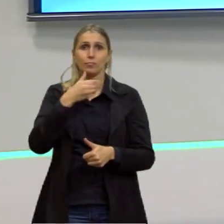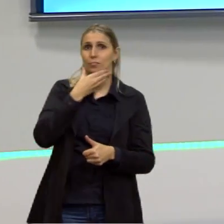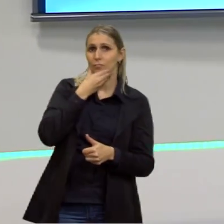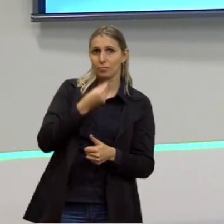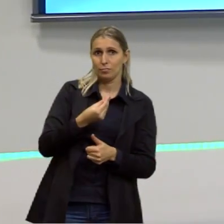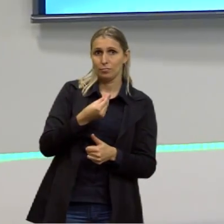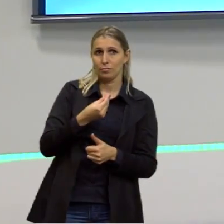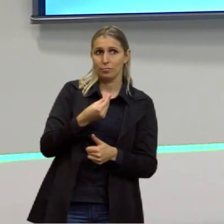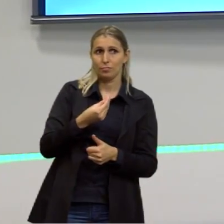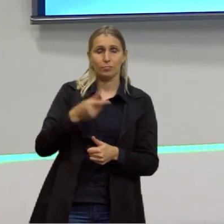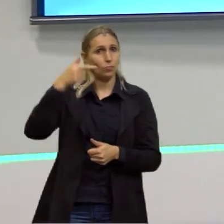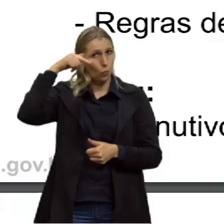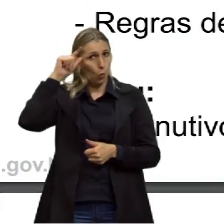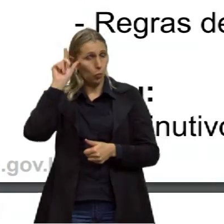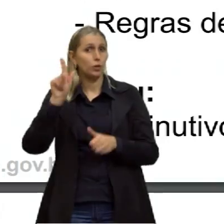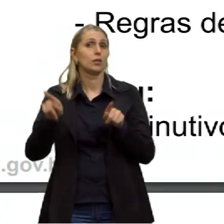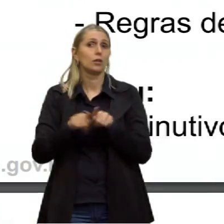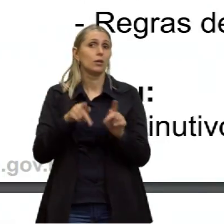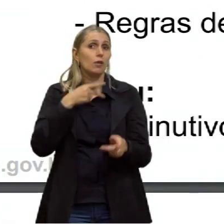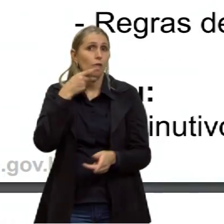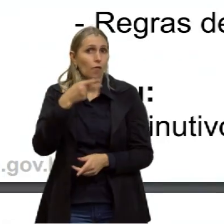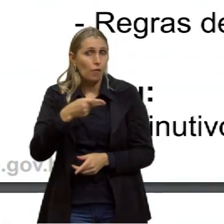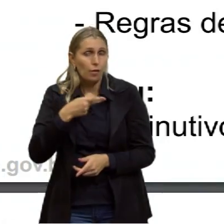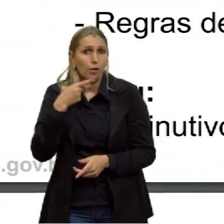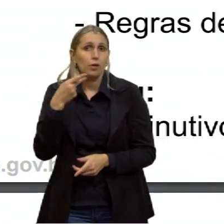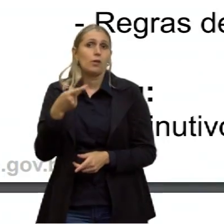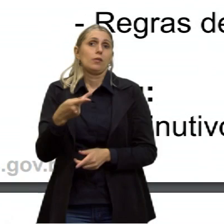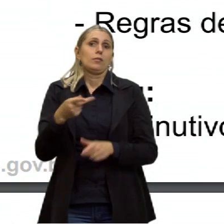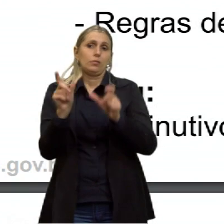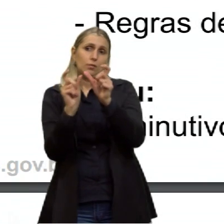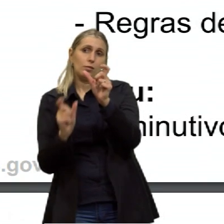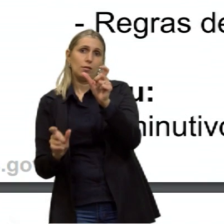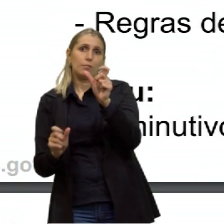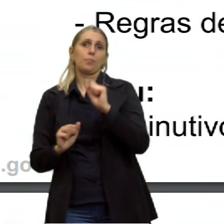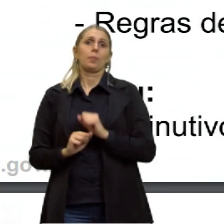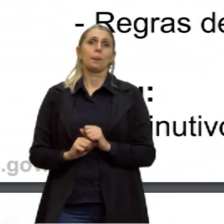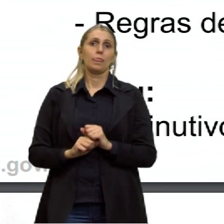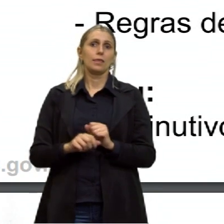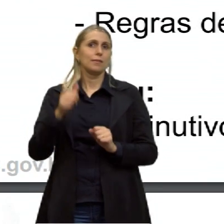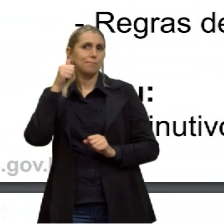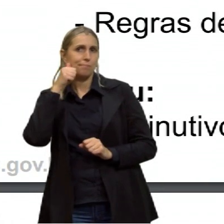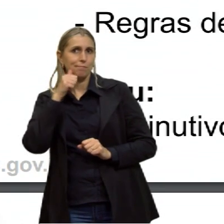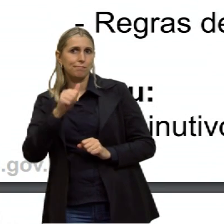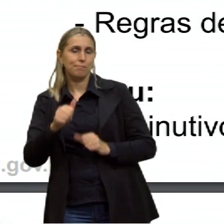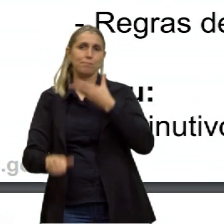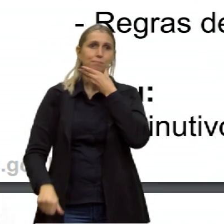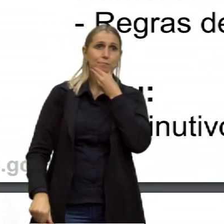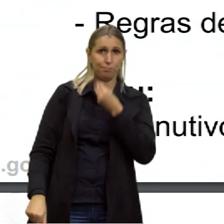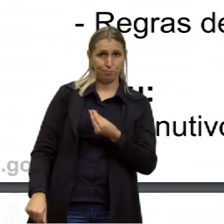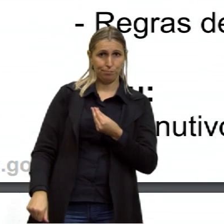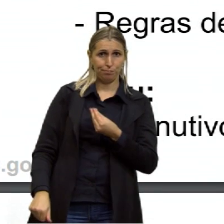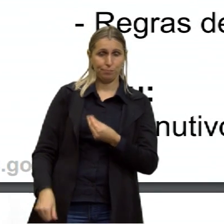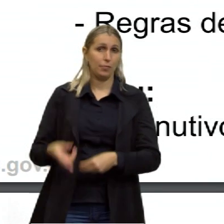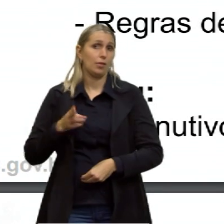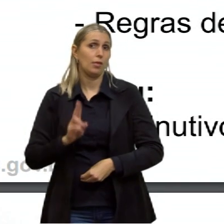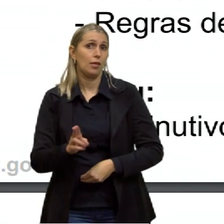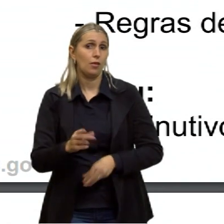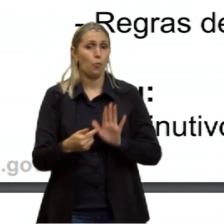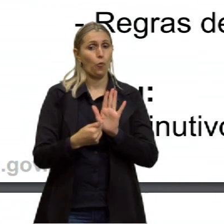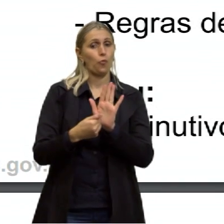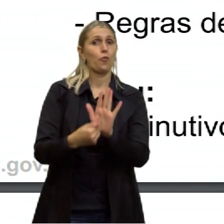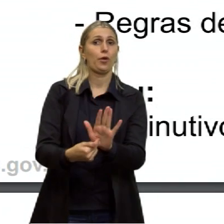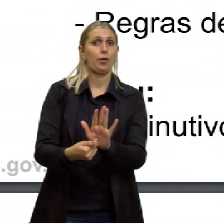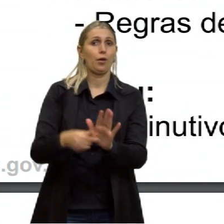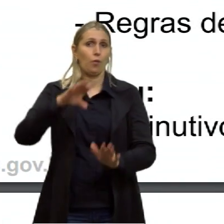gênero ontem também comentei com vocês como nós falávamos das desinências feminino e masculino sempre que aparecia